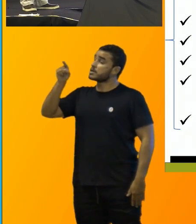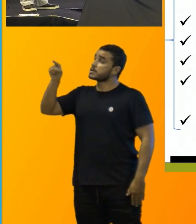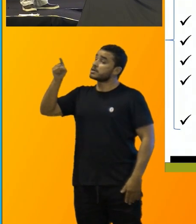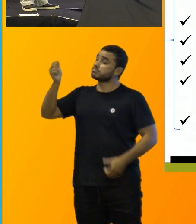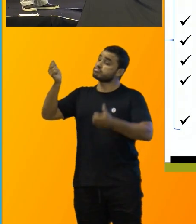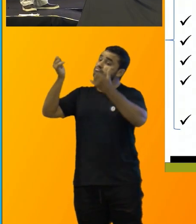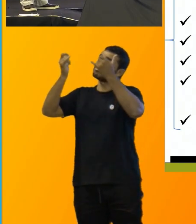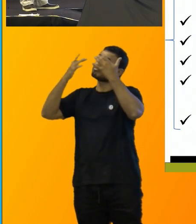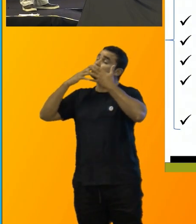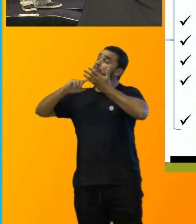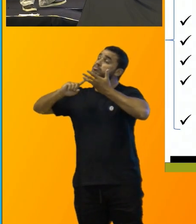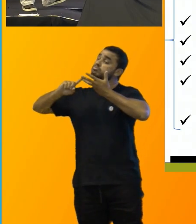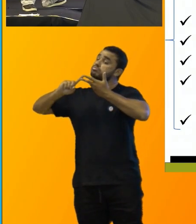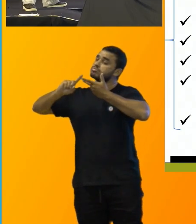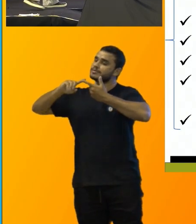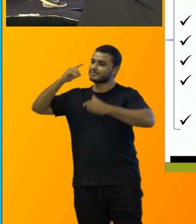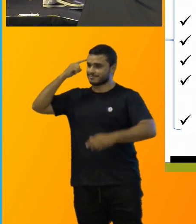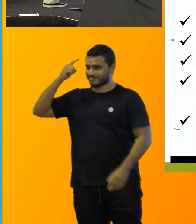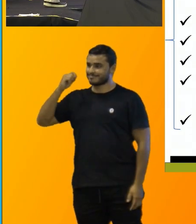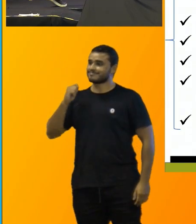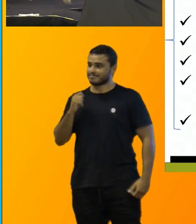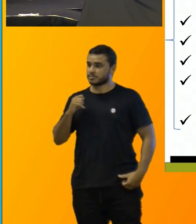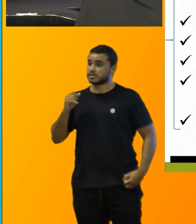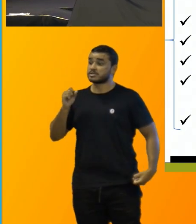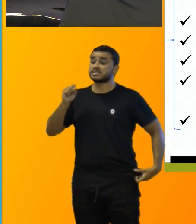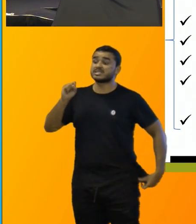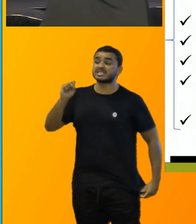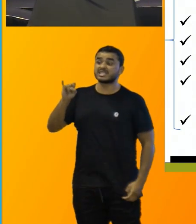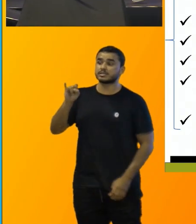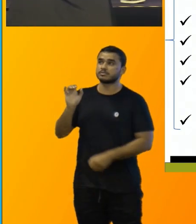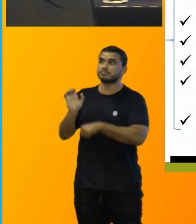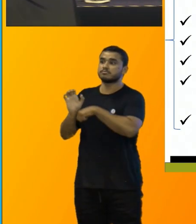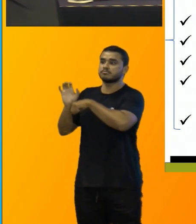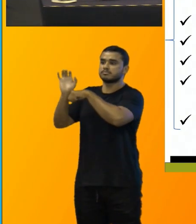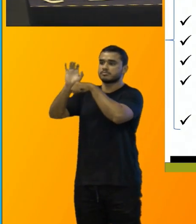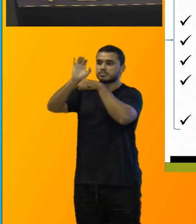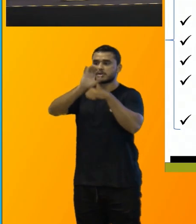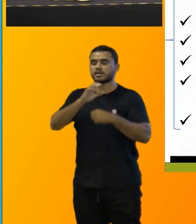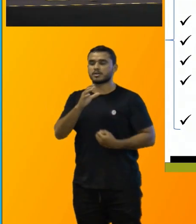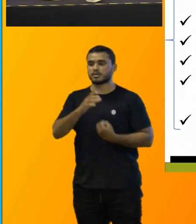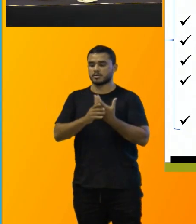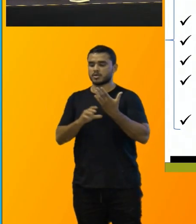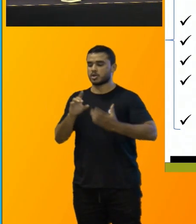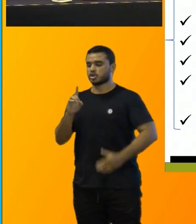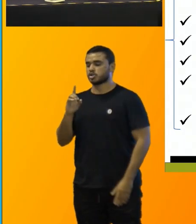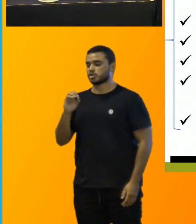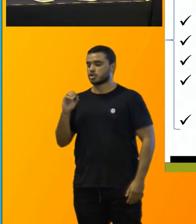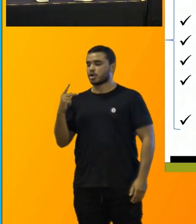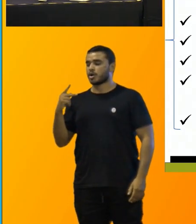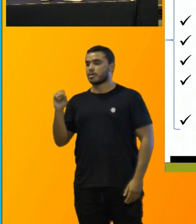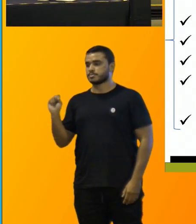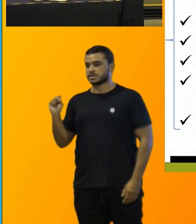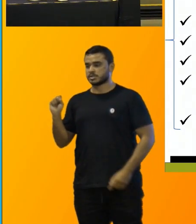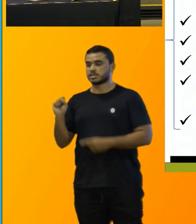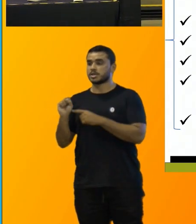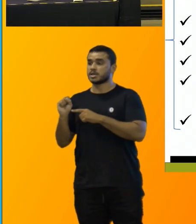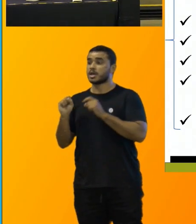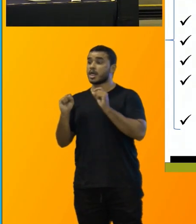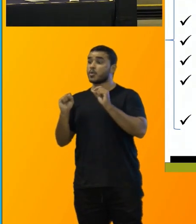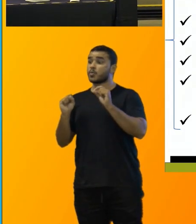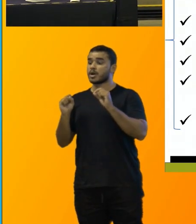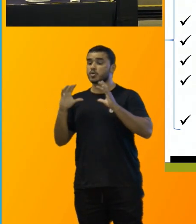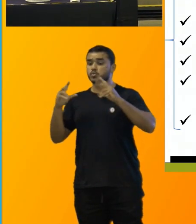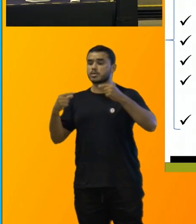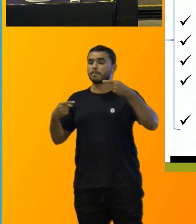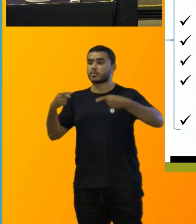DASP. E para reprimir os opositores tinham órgãos como o DOPS, Departamento de Ordem Política e Social. Anotem